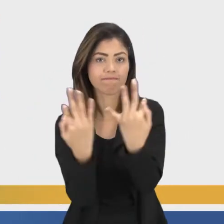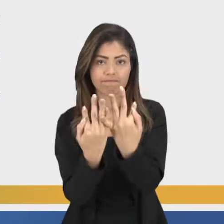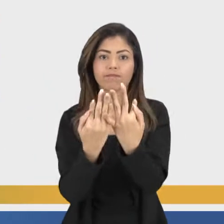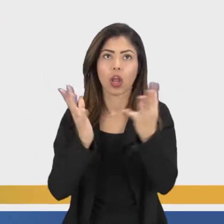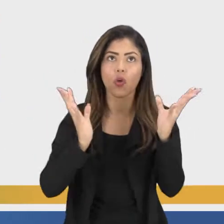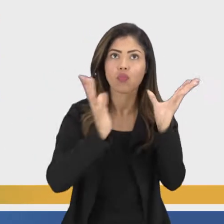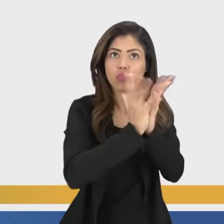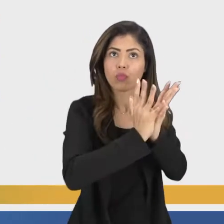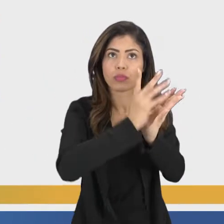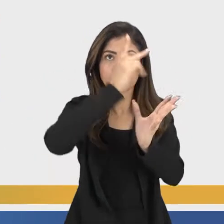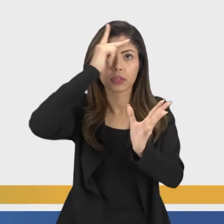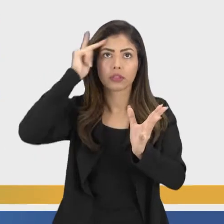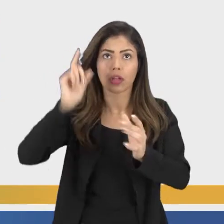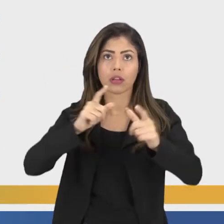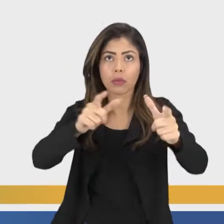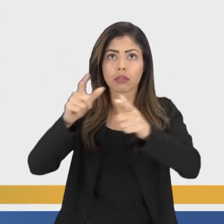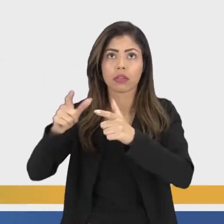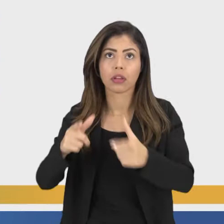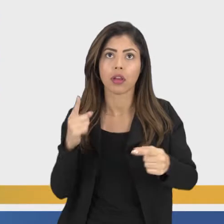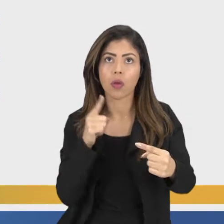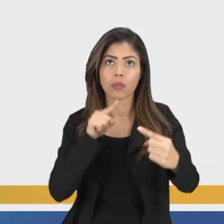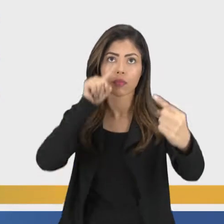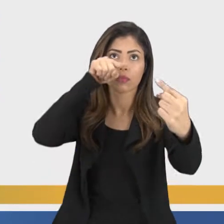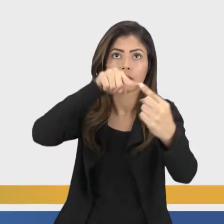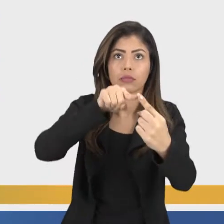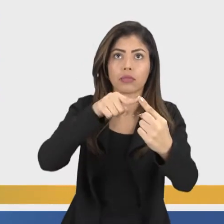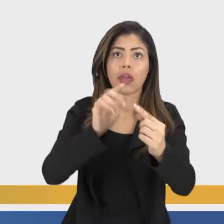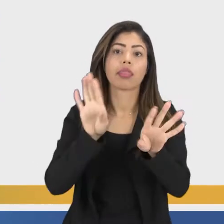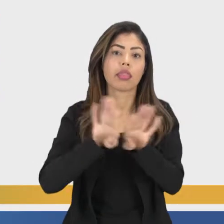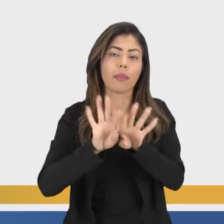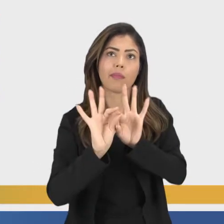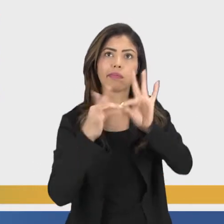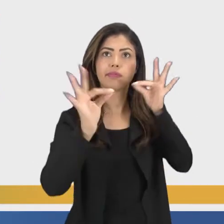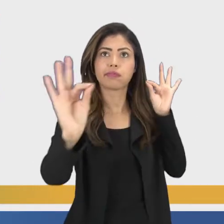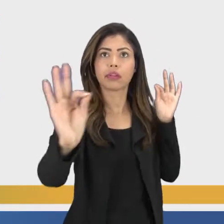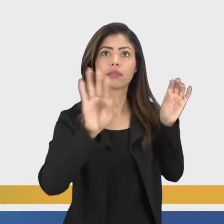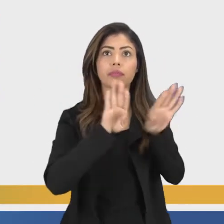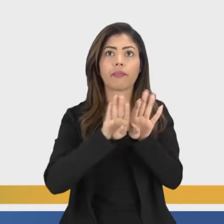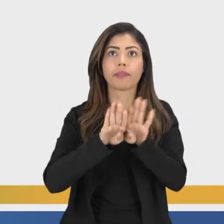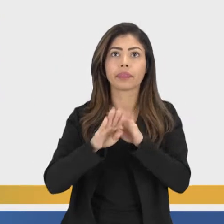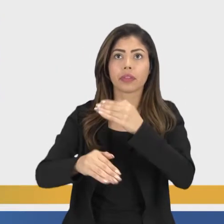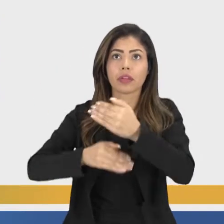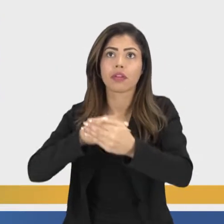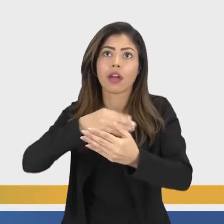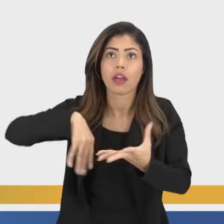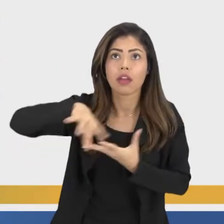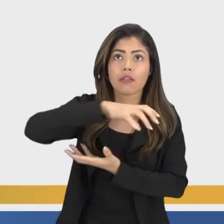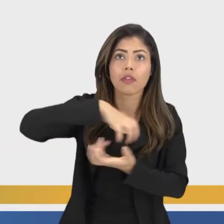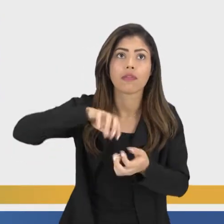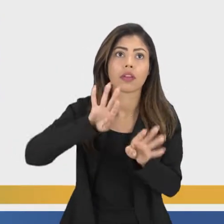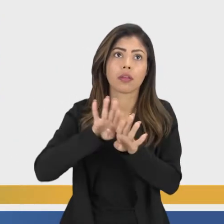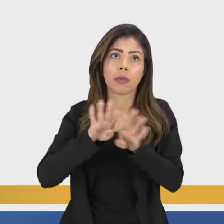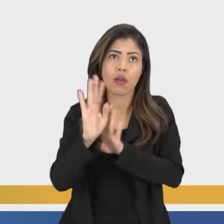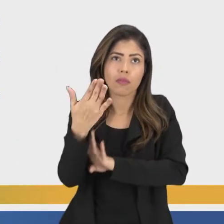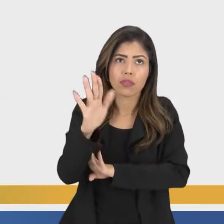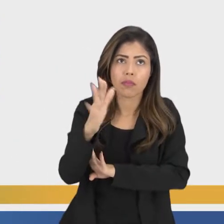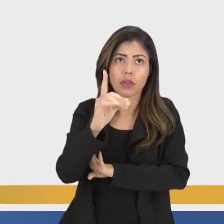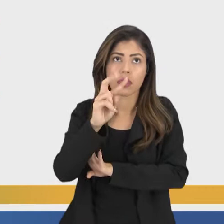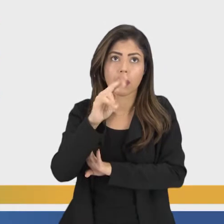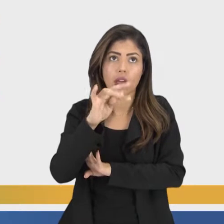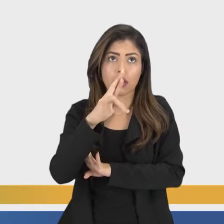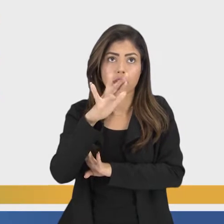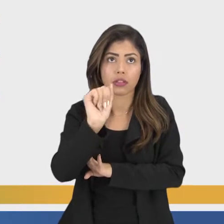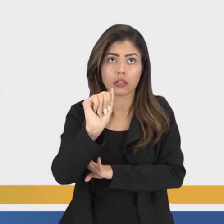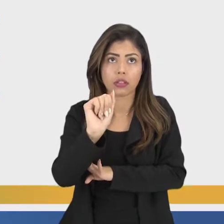famílias e coletividades para lugares próximos e distantes, envolvendo mudanças mais ou